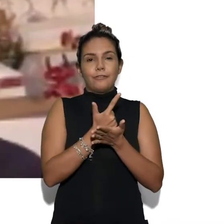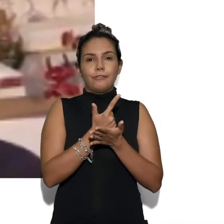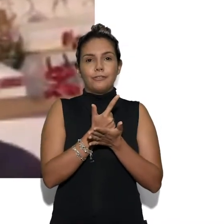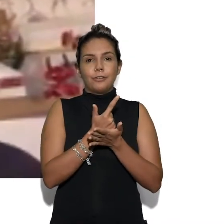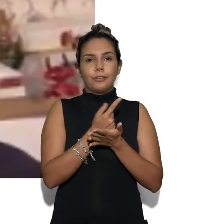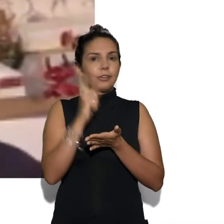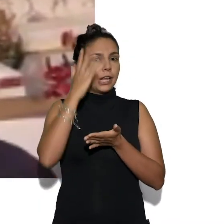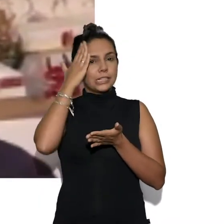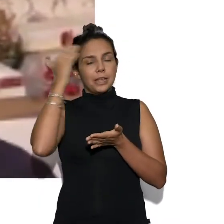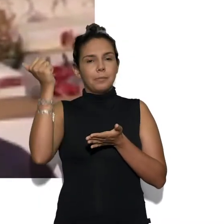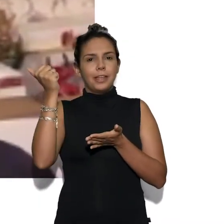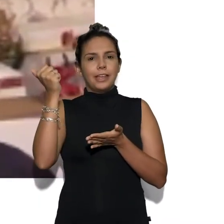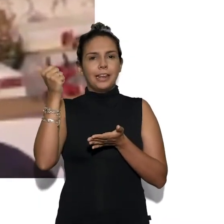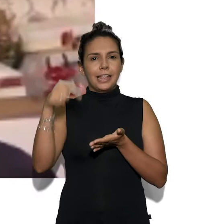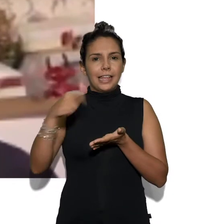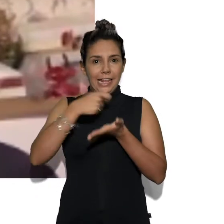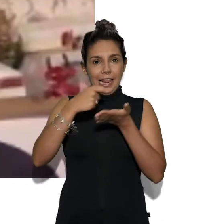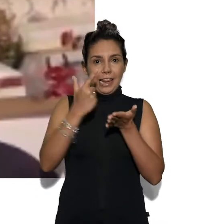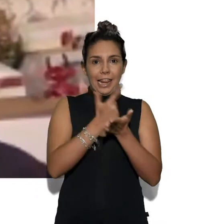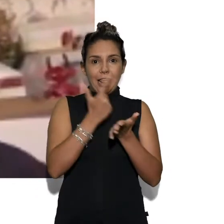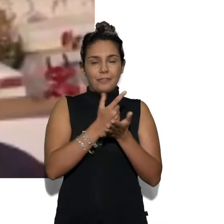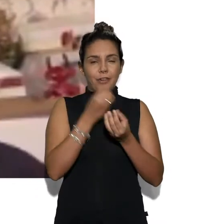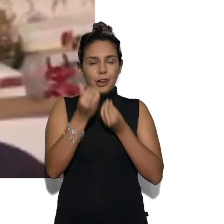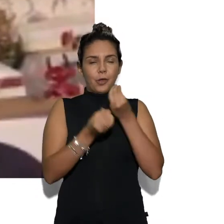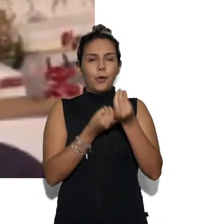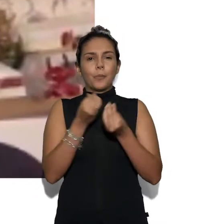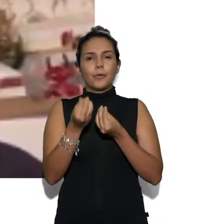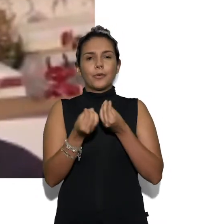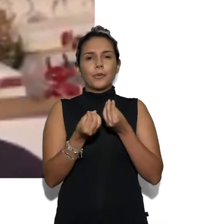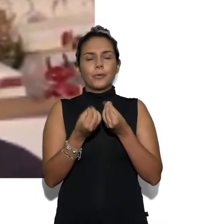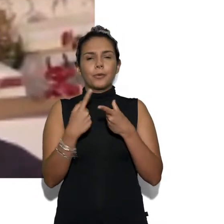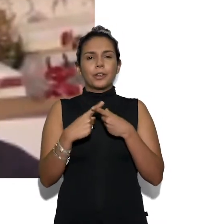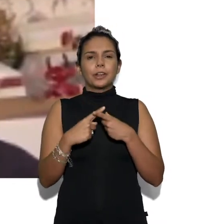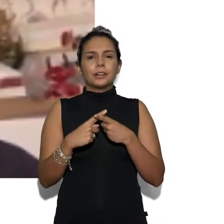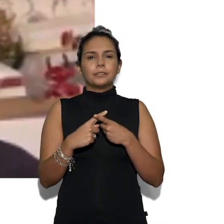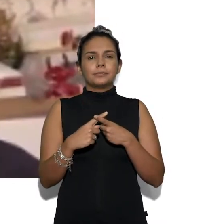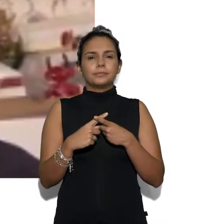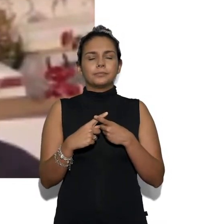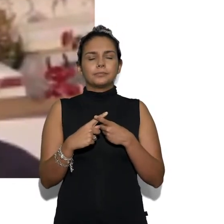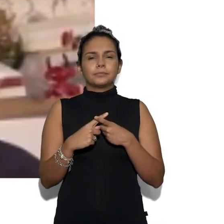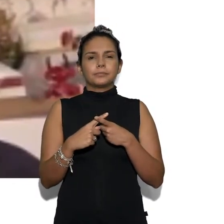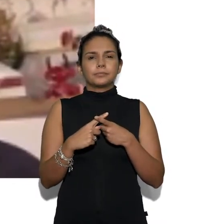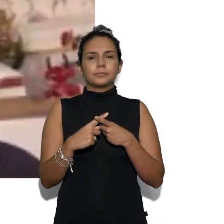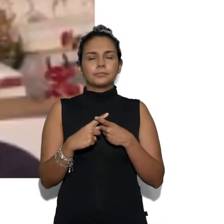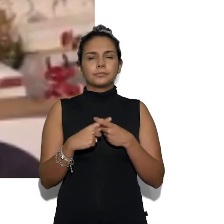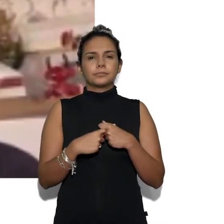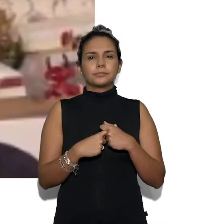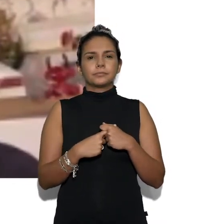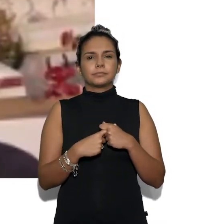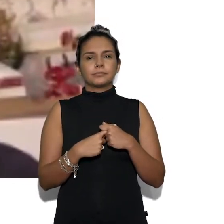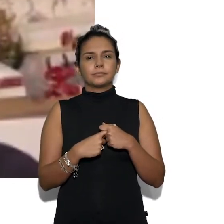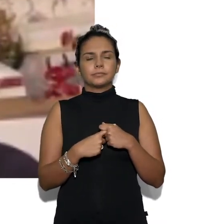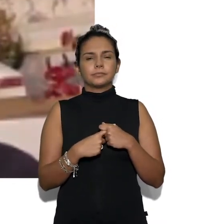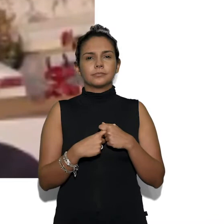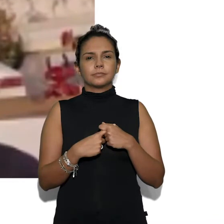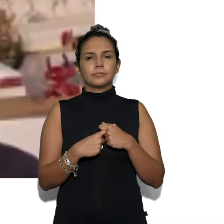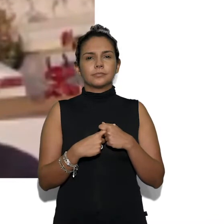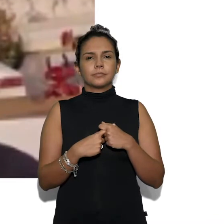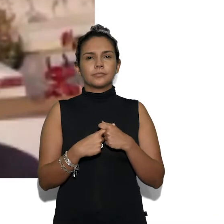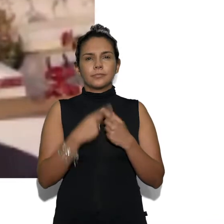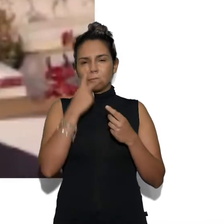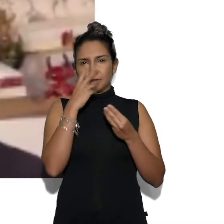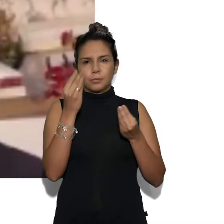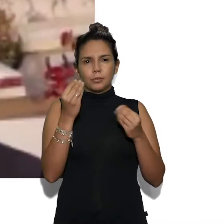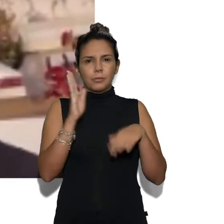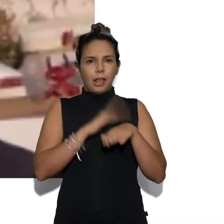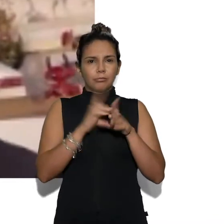prever escrever este livro exatamente como ele é, porque até digo mais, eu achei que ele seria muito